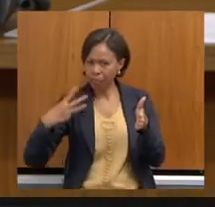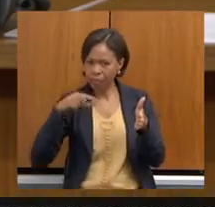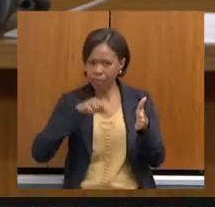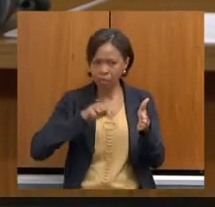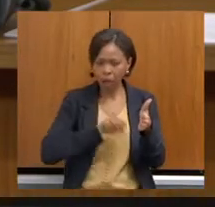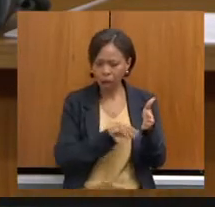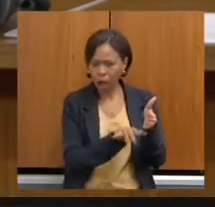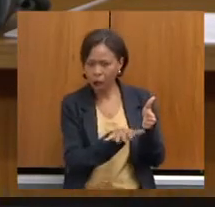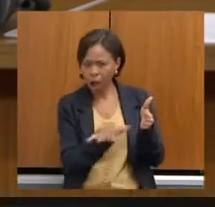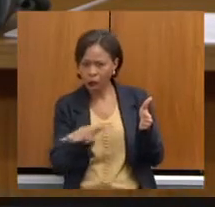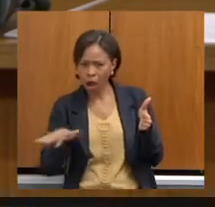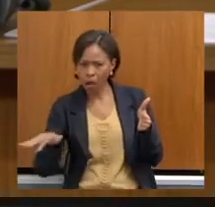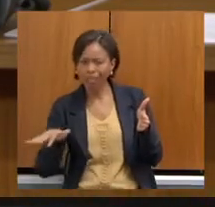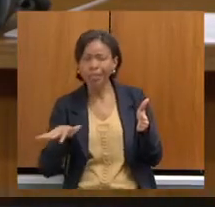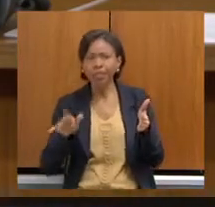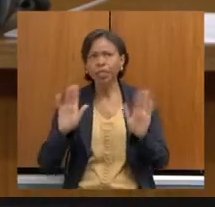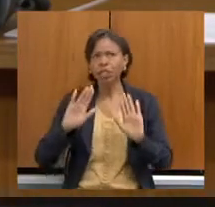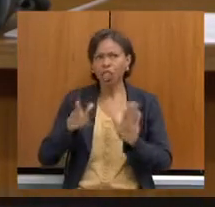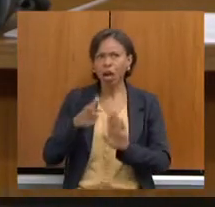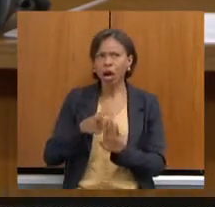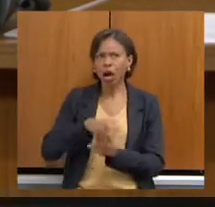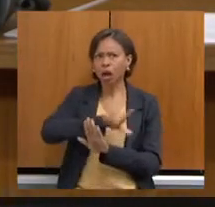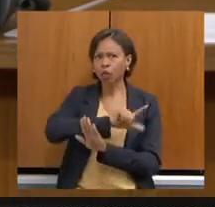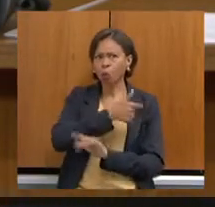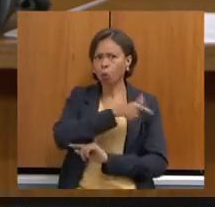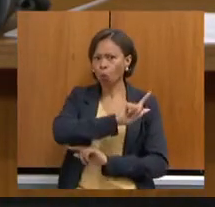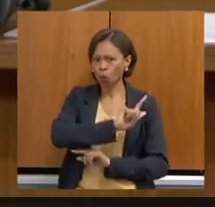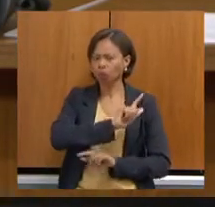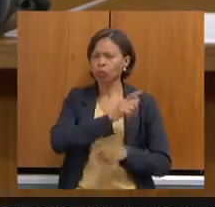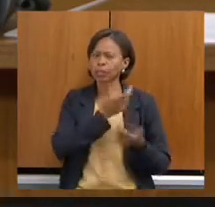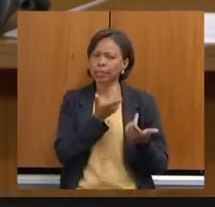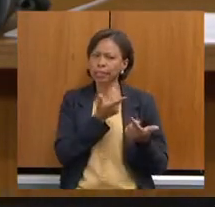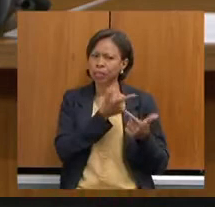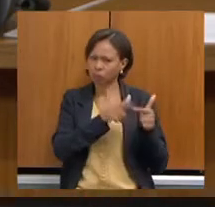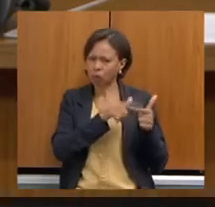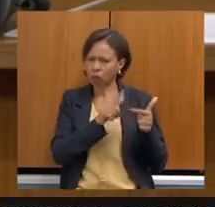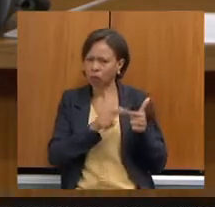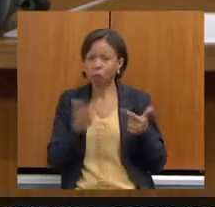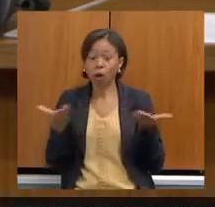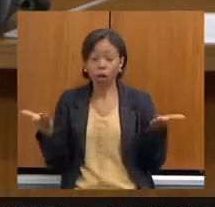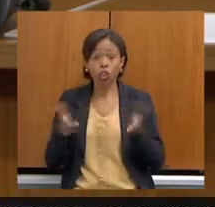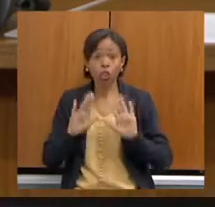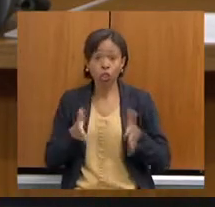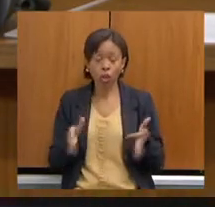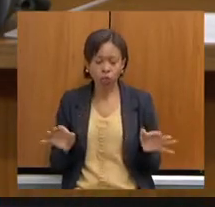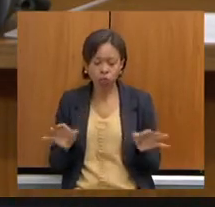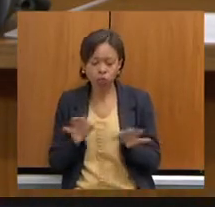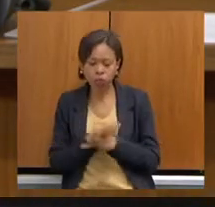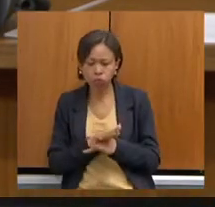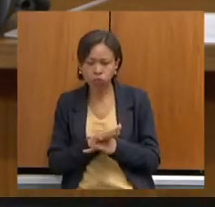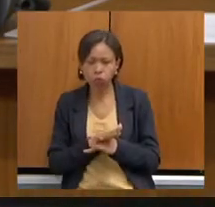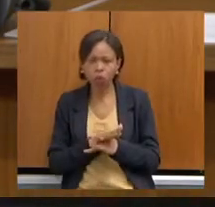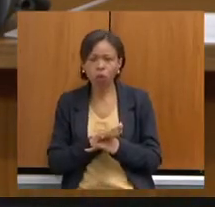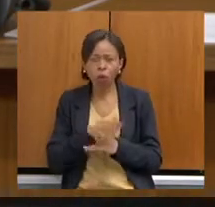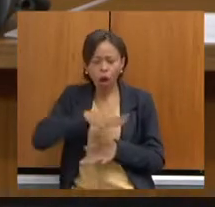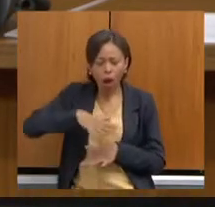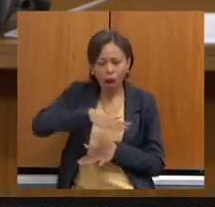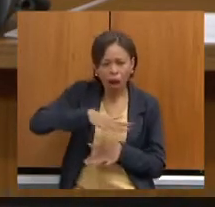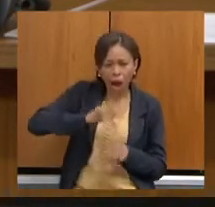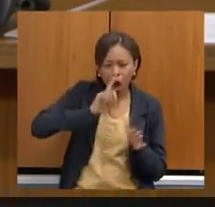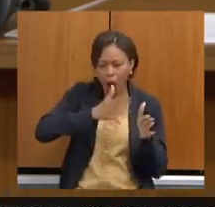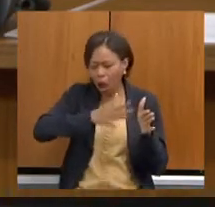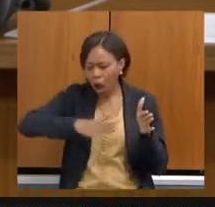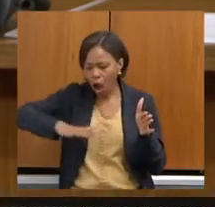no Jaíba esse ano nós conseguimos É concluir uma macro drenagem de uma área do projeto que estava sendo é